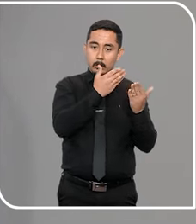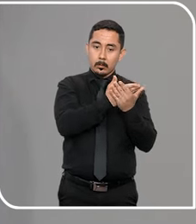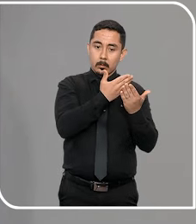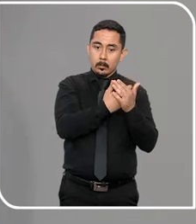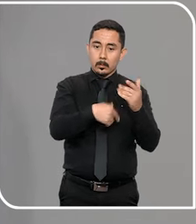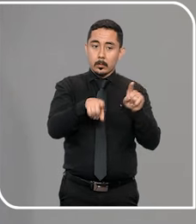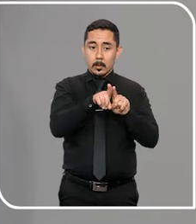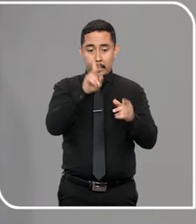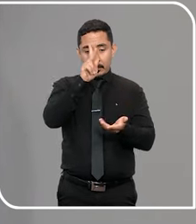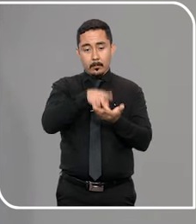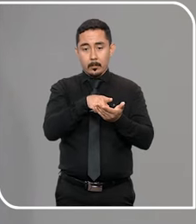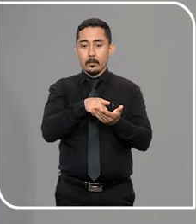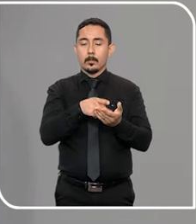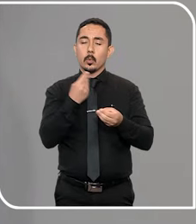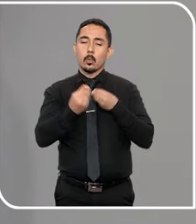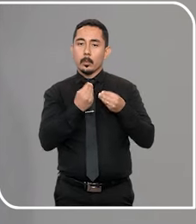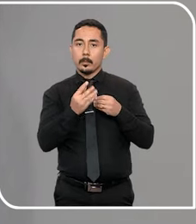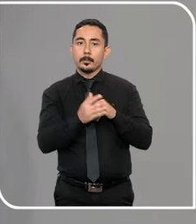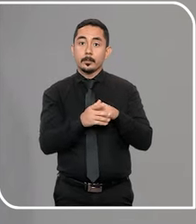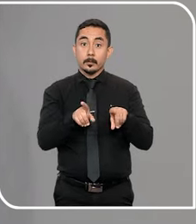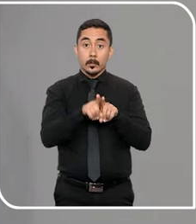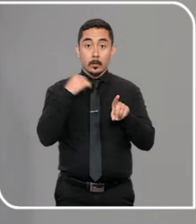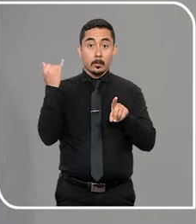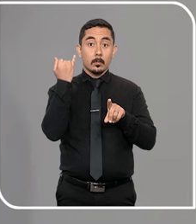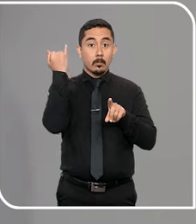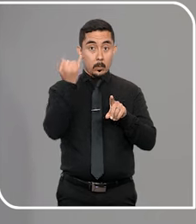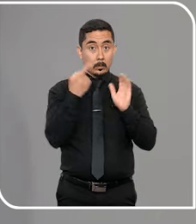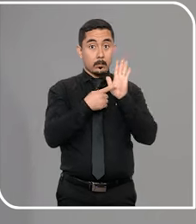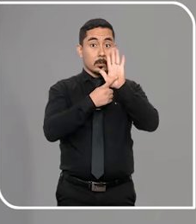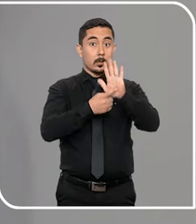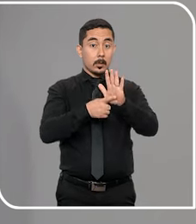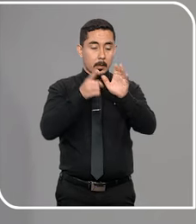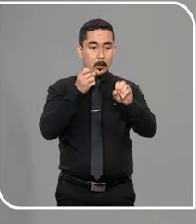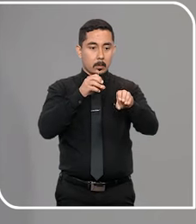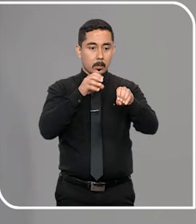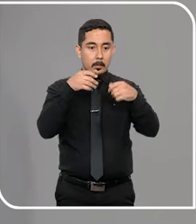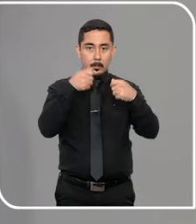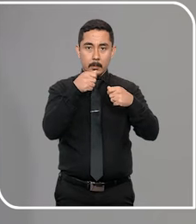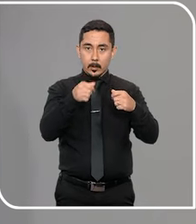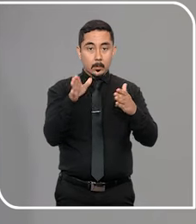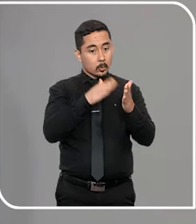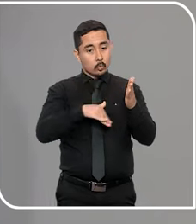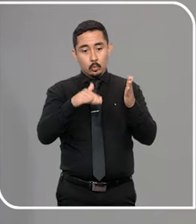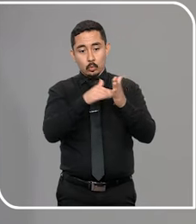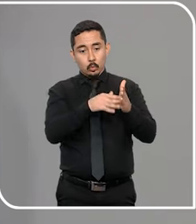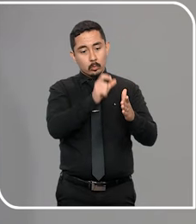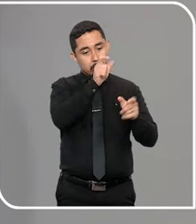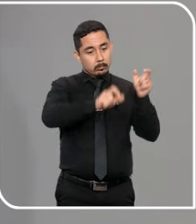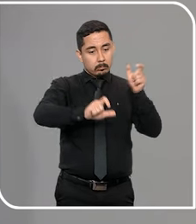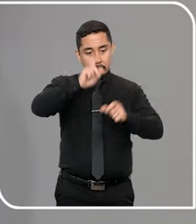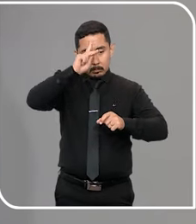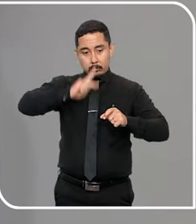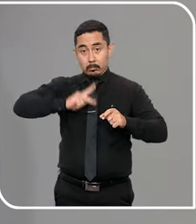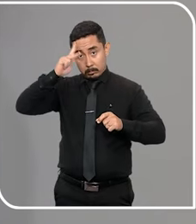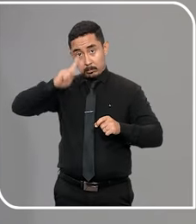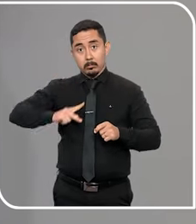escolarização é pensado e concretizado é importante sinalizar que a educação precisa ser emancipatória para